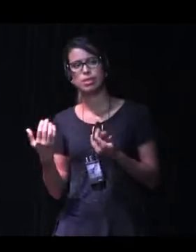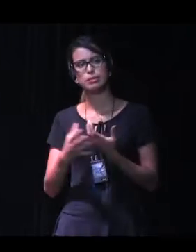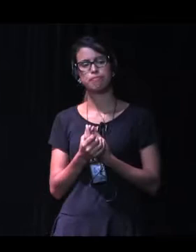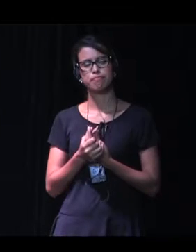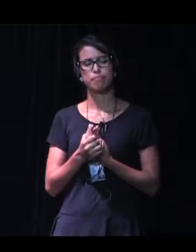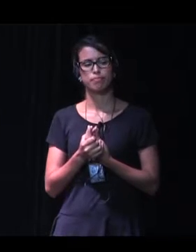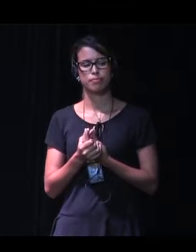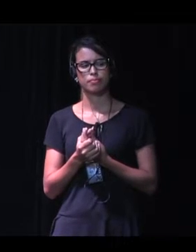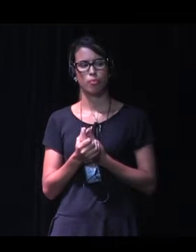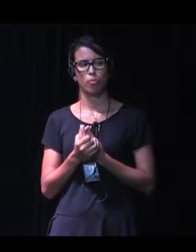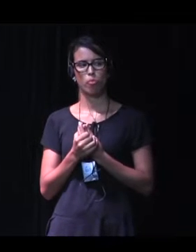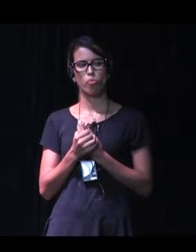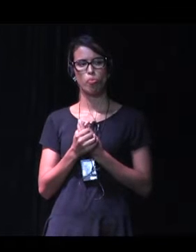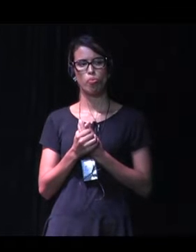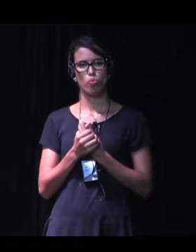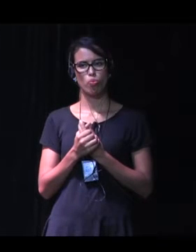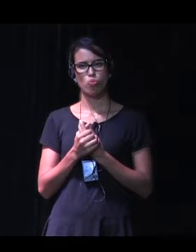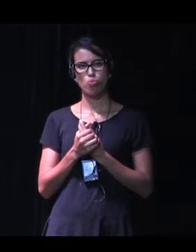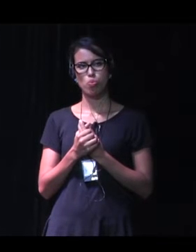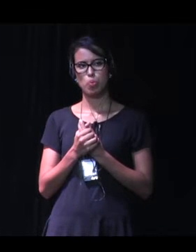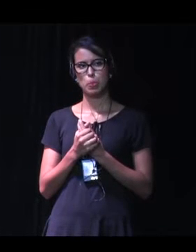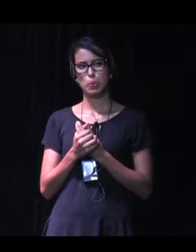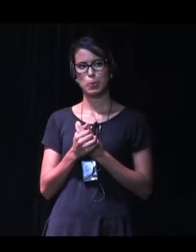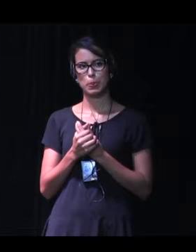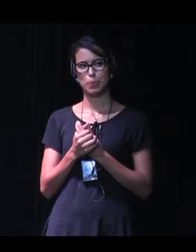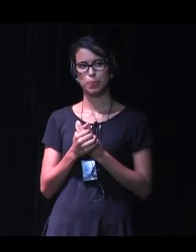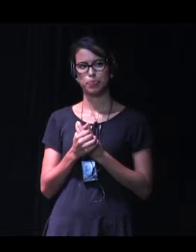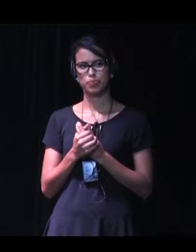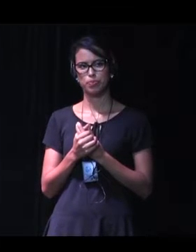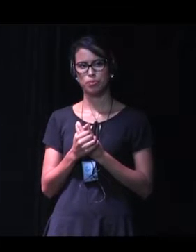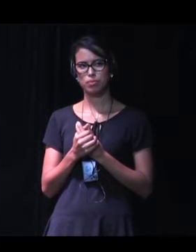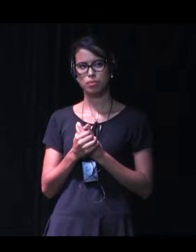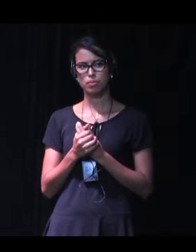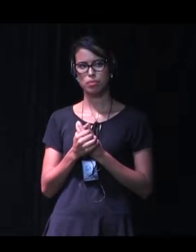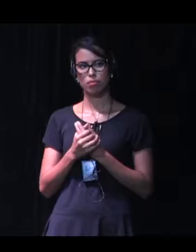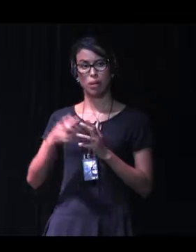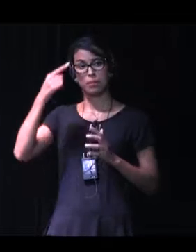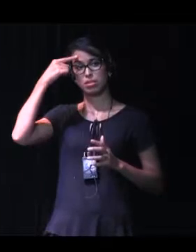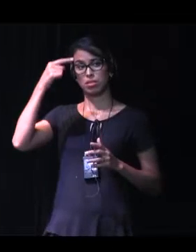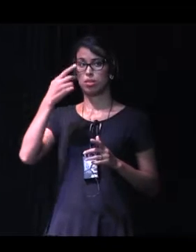convida a criança a brincar lá,